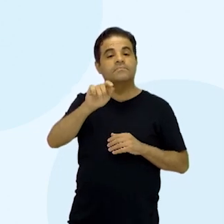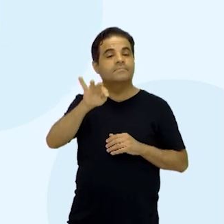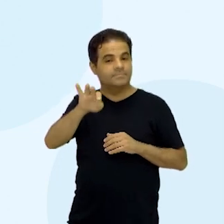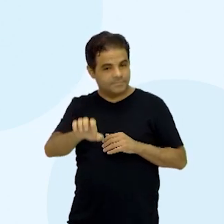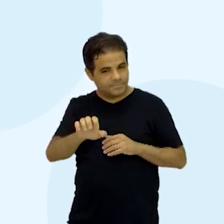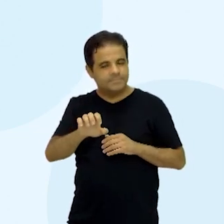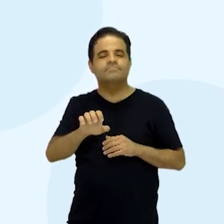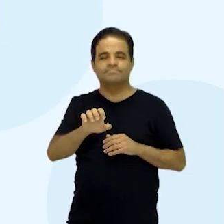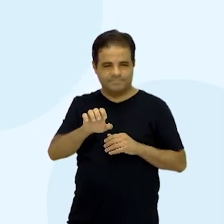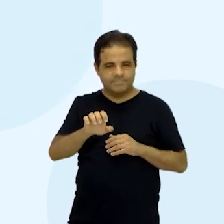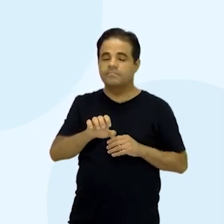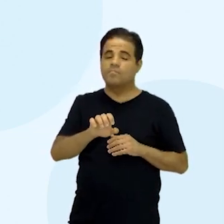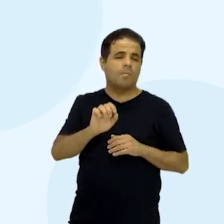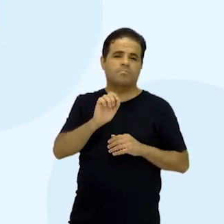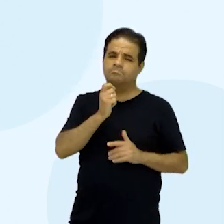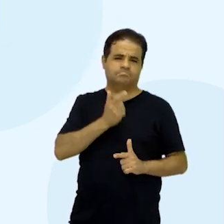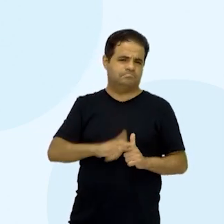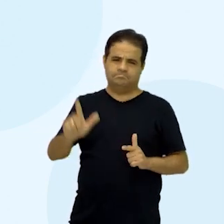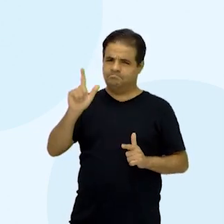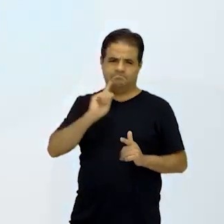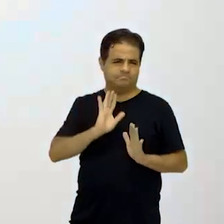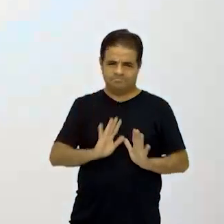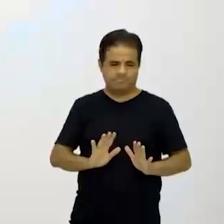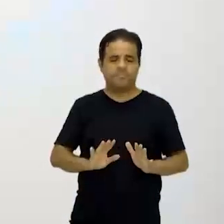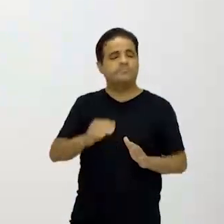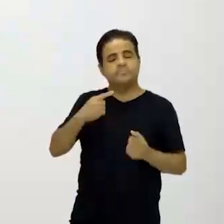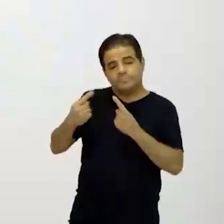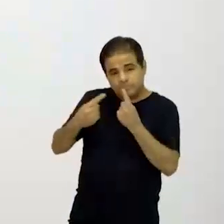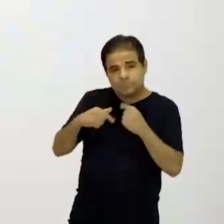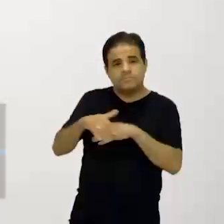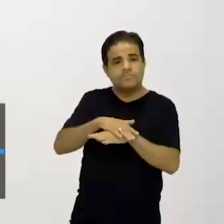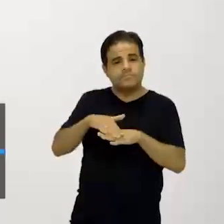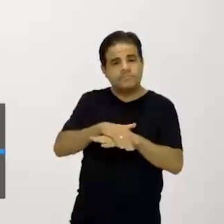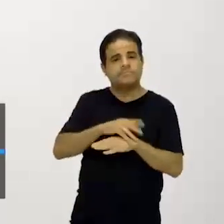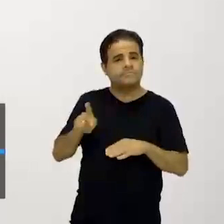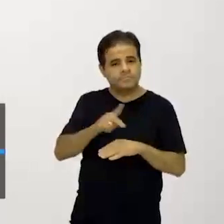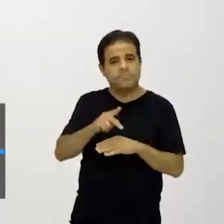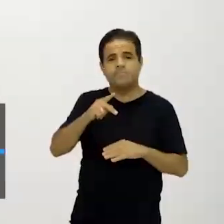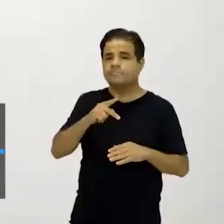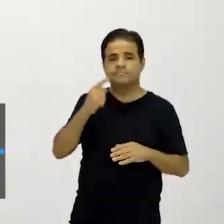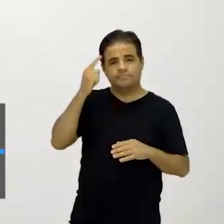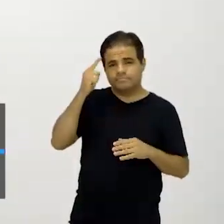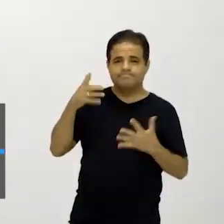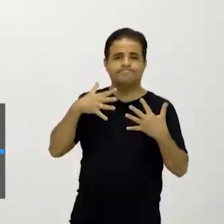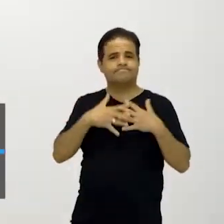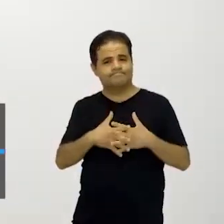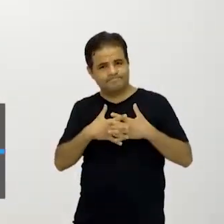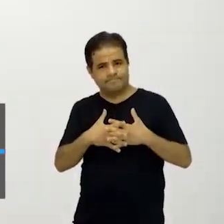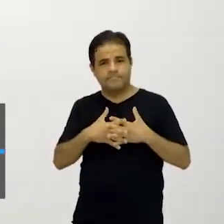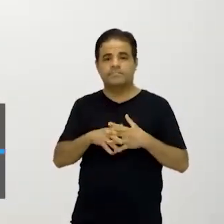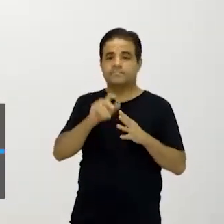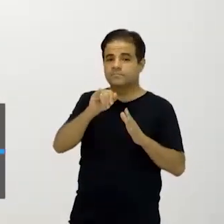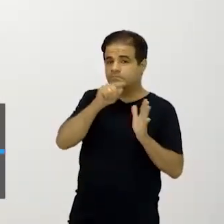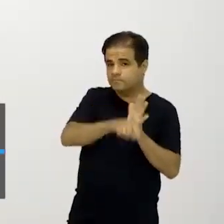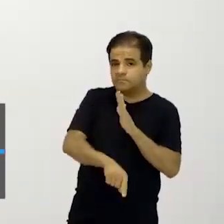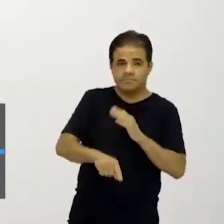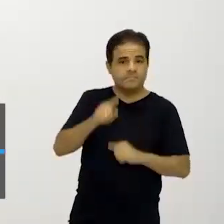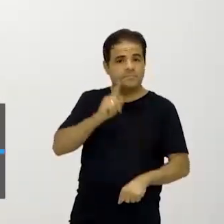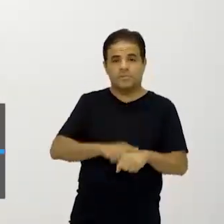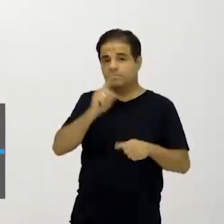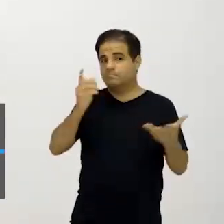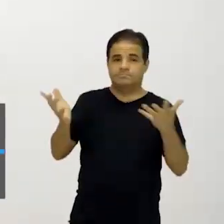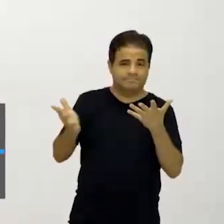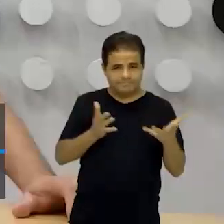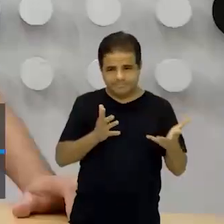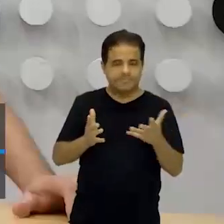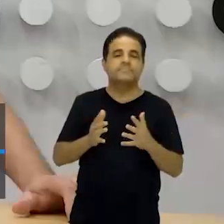A, isso aí. Mas não tem problema, gente. Eu estava aqui conversando com o professor Mauro, que eu também iria me confundir. Se me perguntasse assim, o pessoal vai ficar, ai meu Deus do céu.